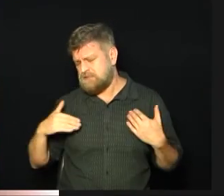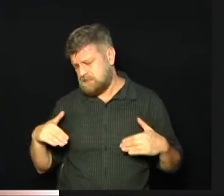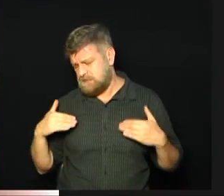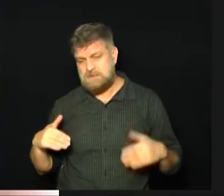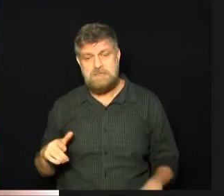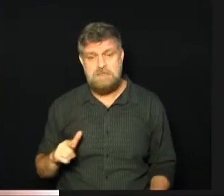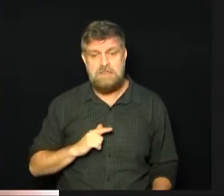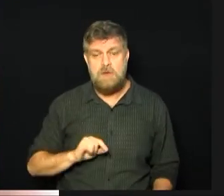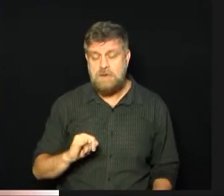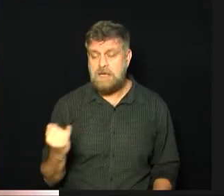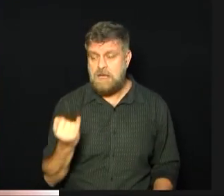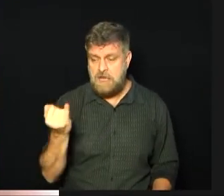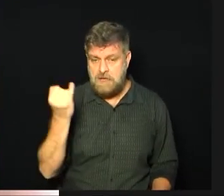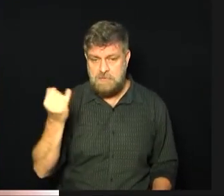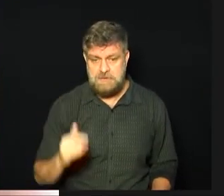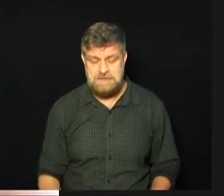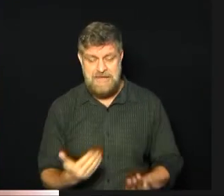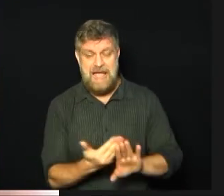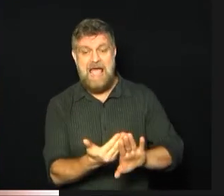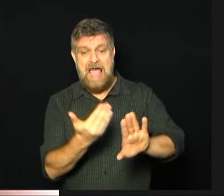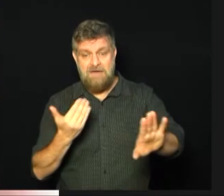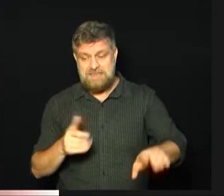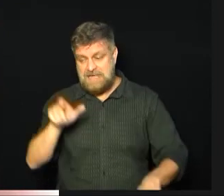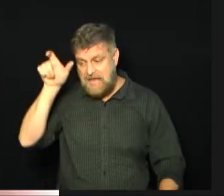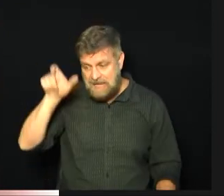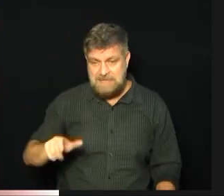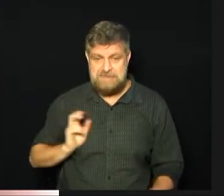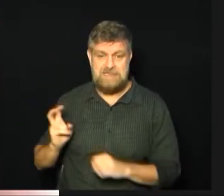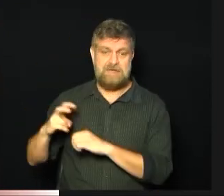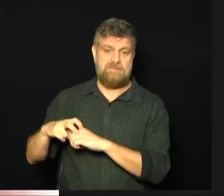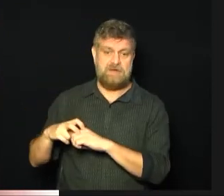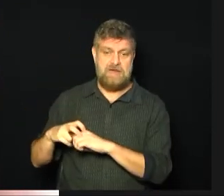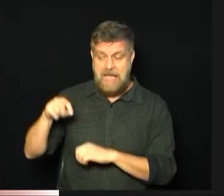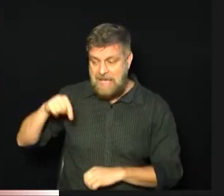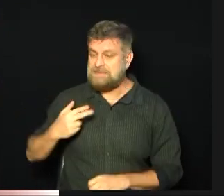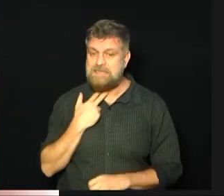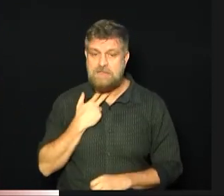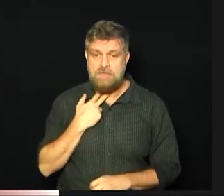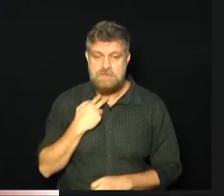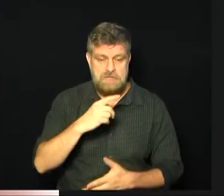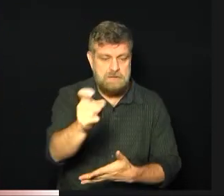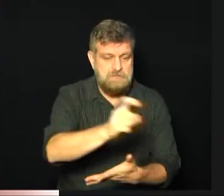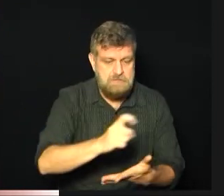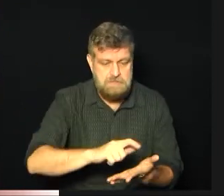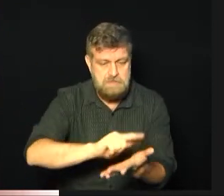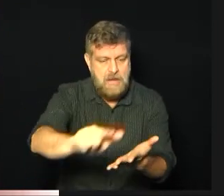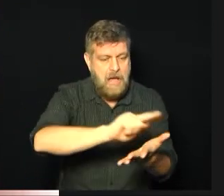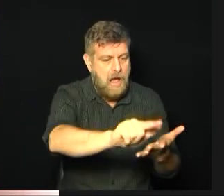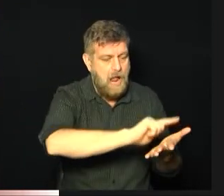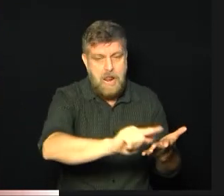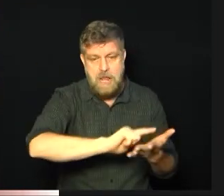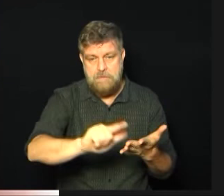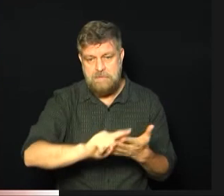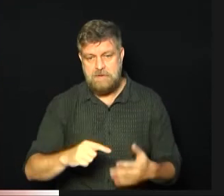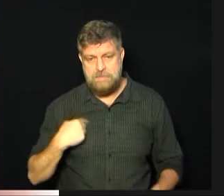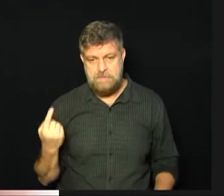O que é importante é afastar a criança que ela não conviva com os outros, né? E que faça a limpeza de superfícies, tá? A